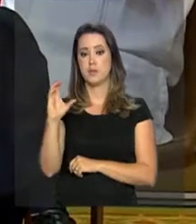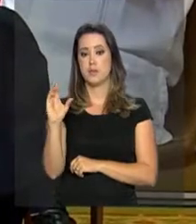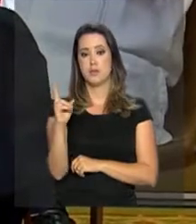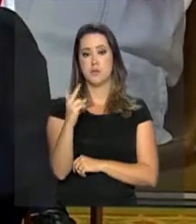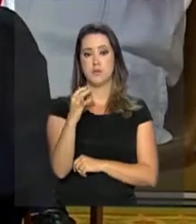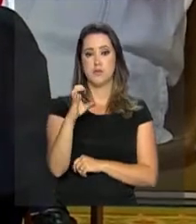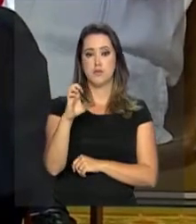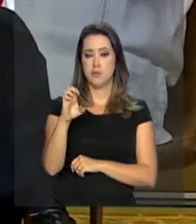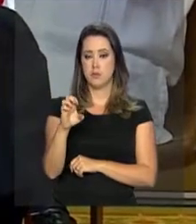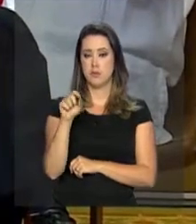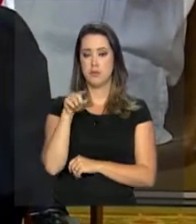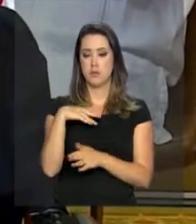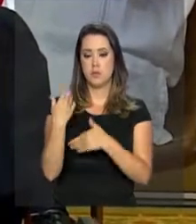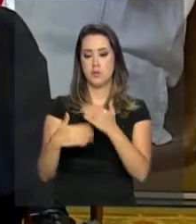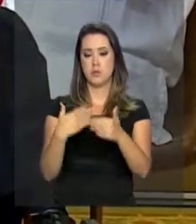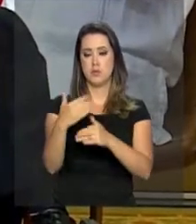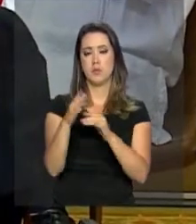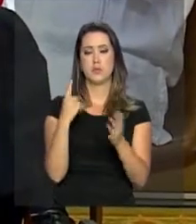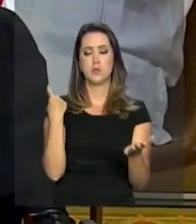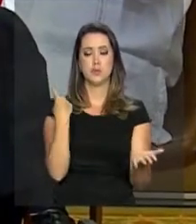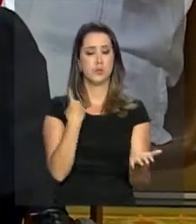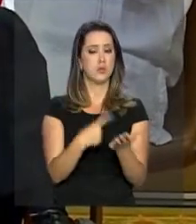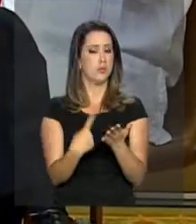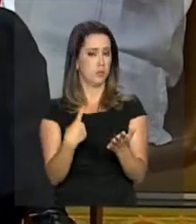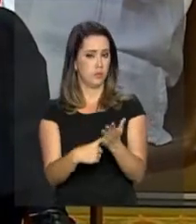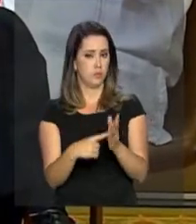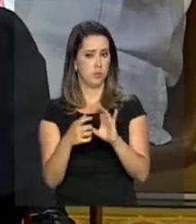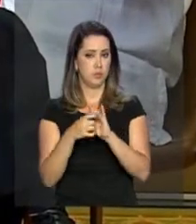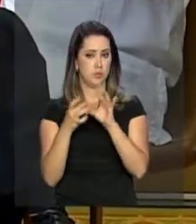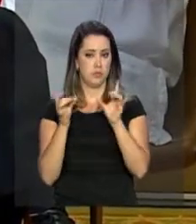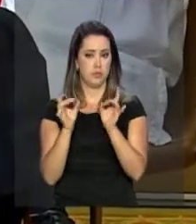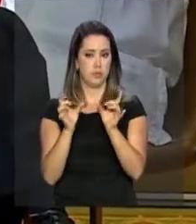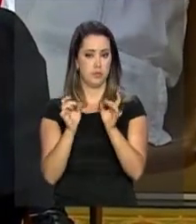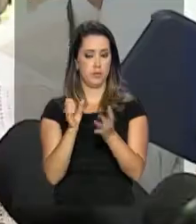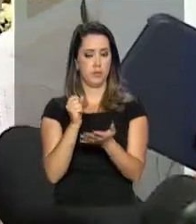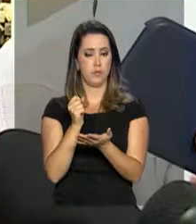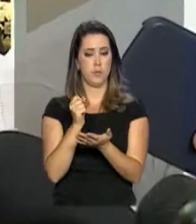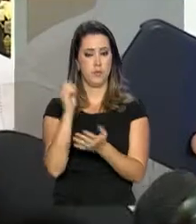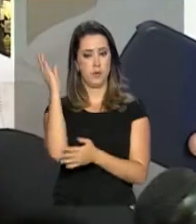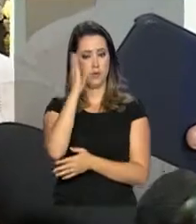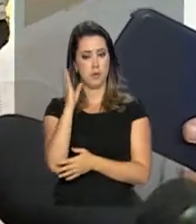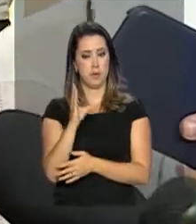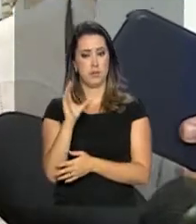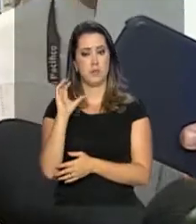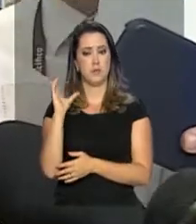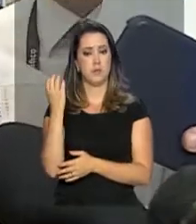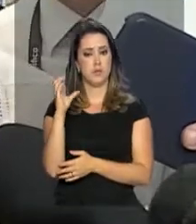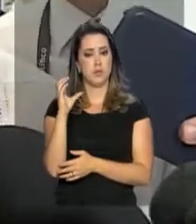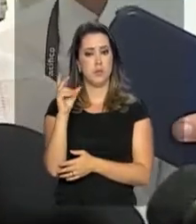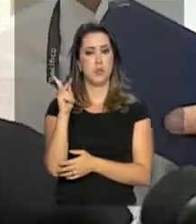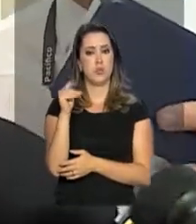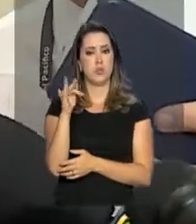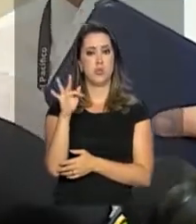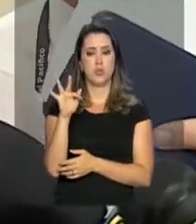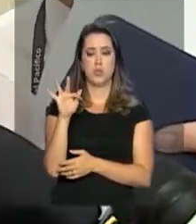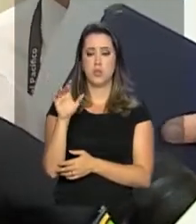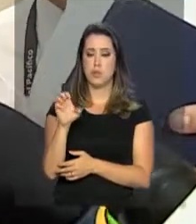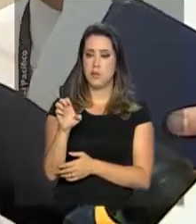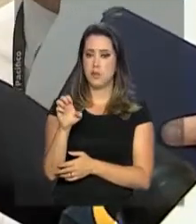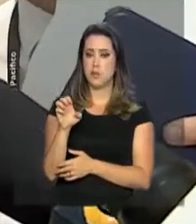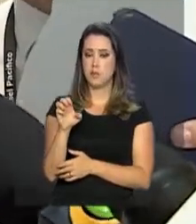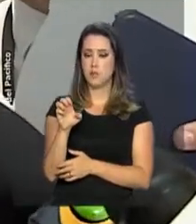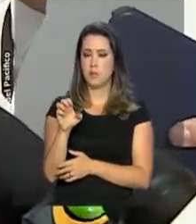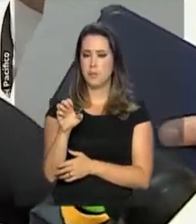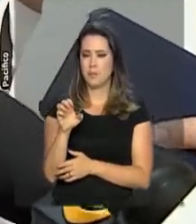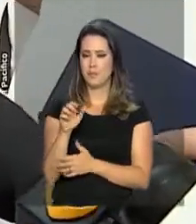falaram sobre os avanços na negociação de um acordo de livre comércio entre brasil e chile interessante como esta providência de